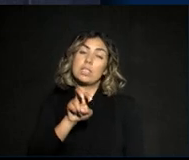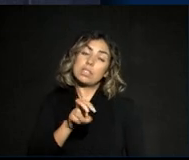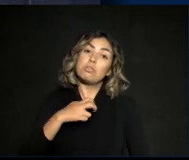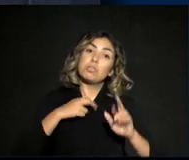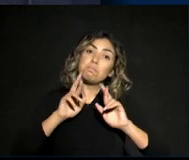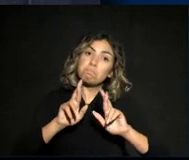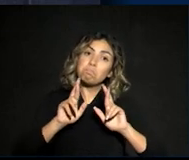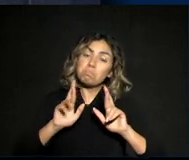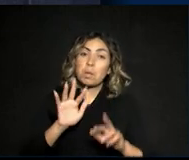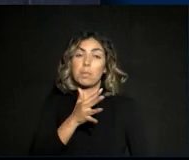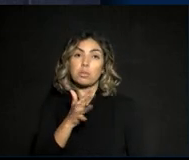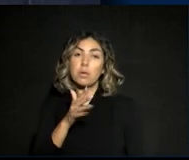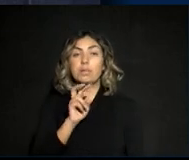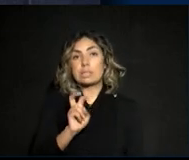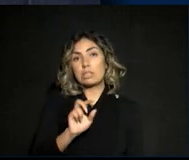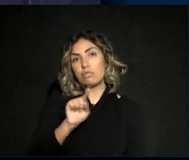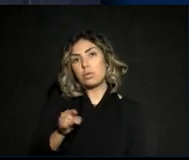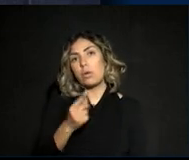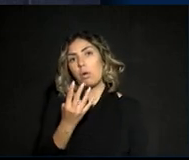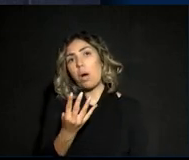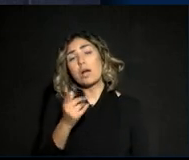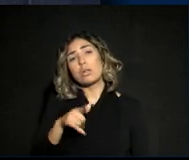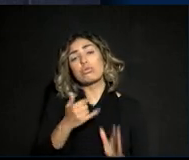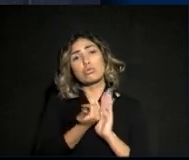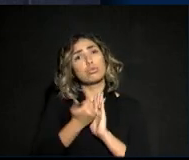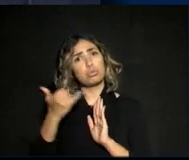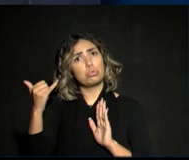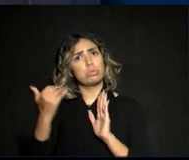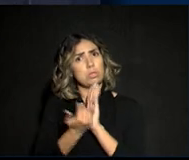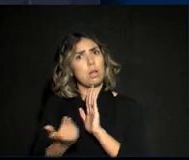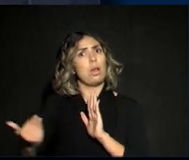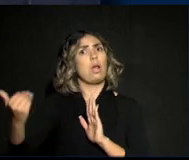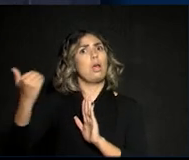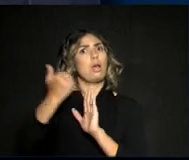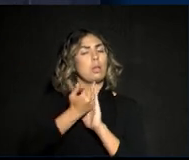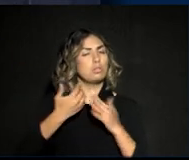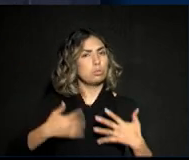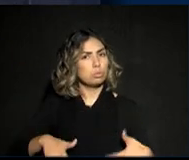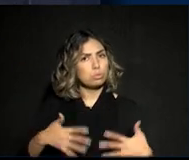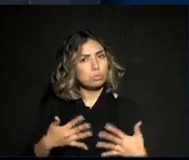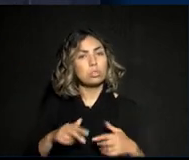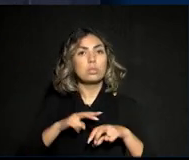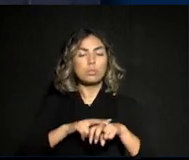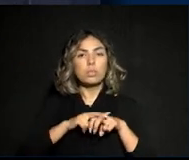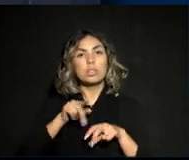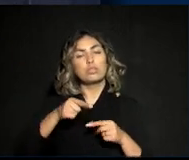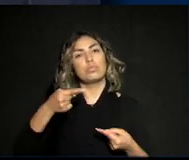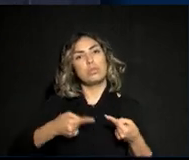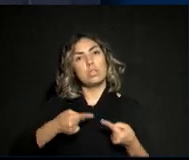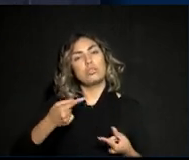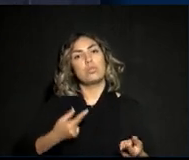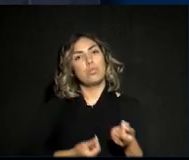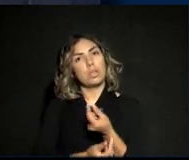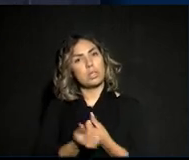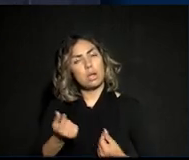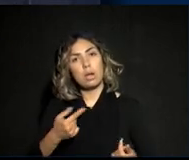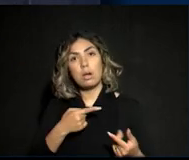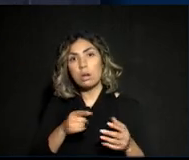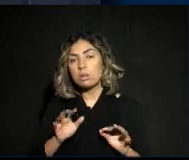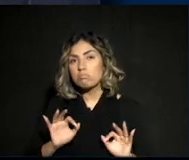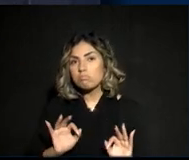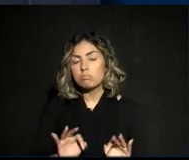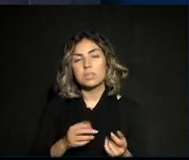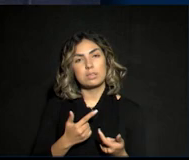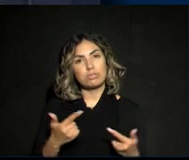próximo ano é mais ou menos 5.4 é um giro real muito grande é o motivo real muito grande eu acho que a política monetária ela não fez o